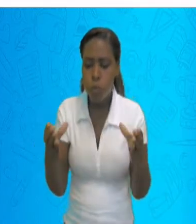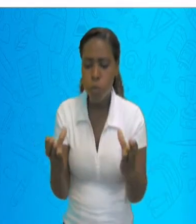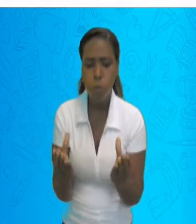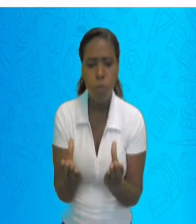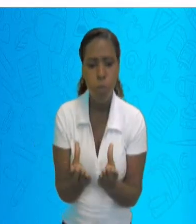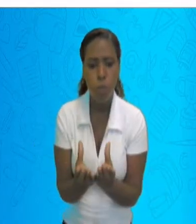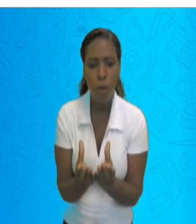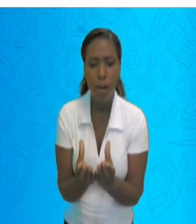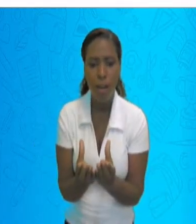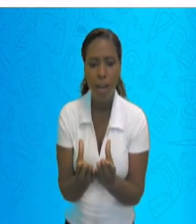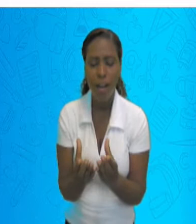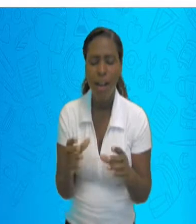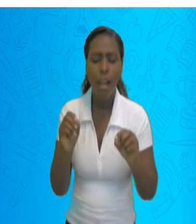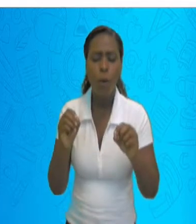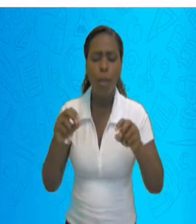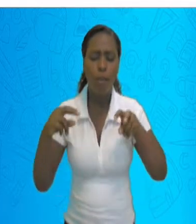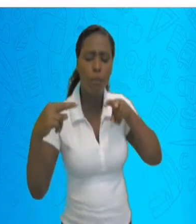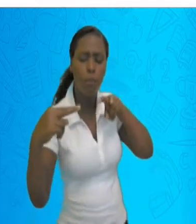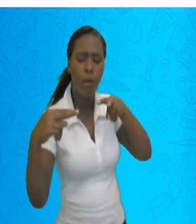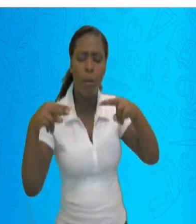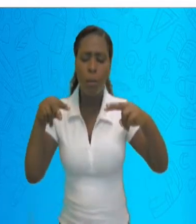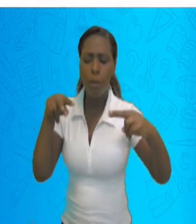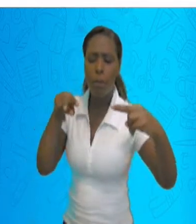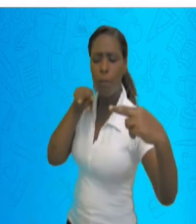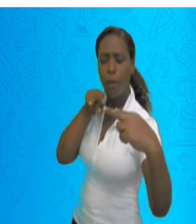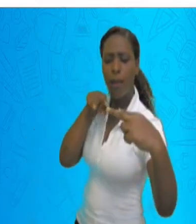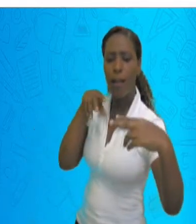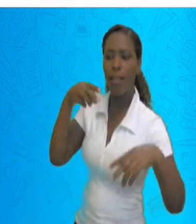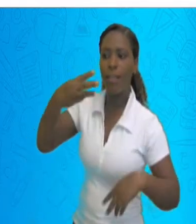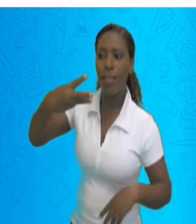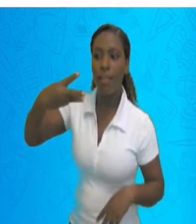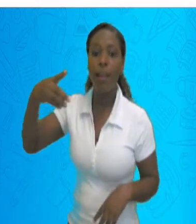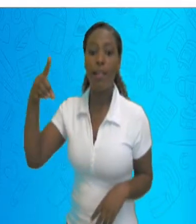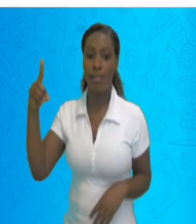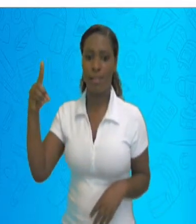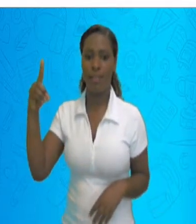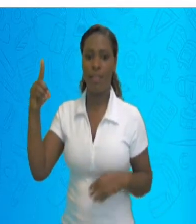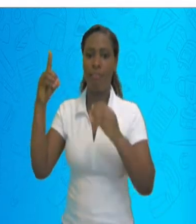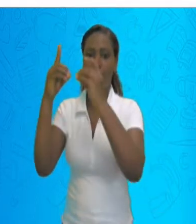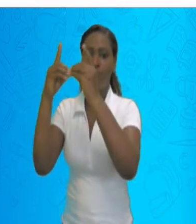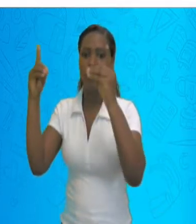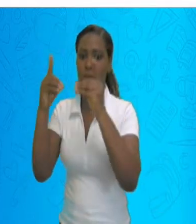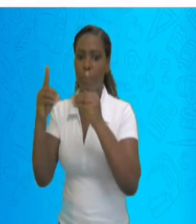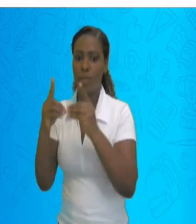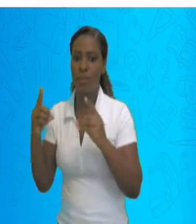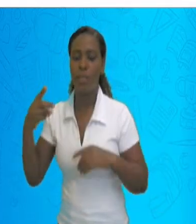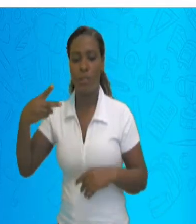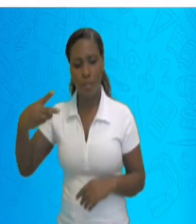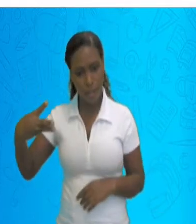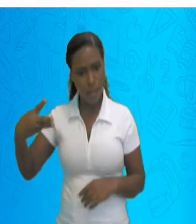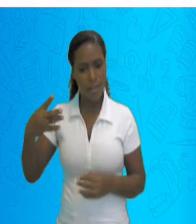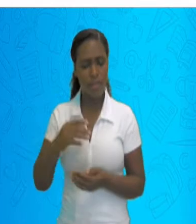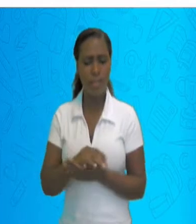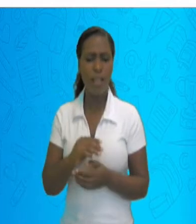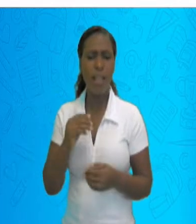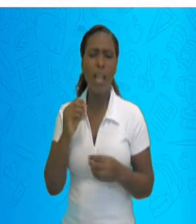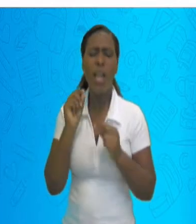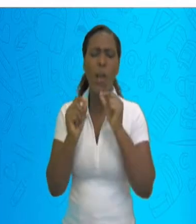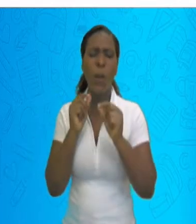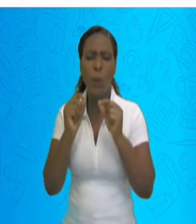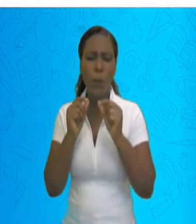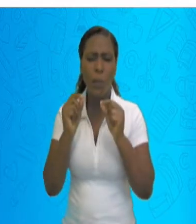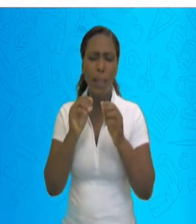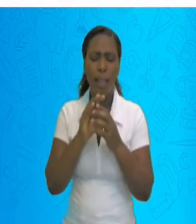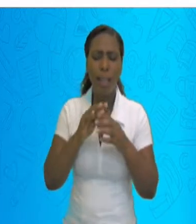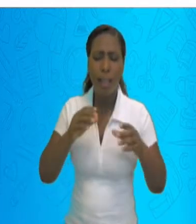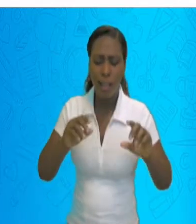um sólido geométrico obtido através da rotação de um semicírculo em torno de um eixo. Vamos